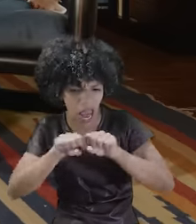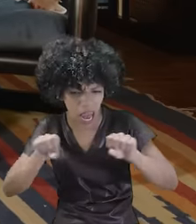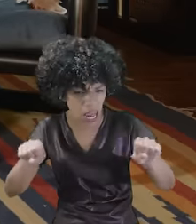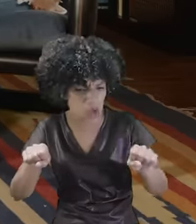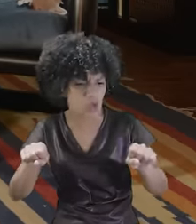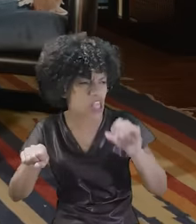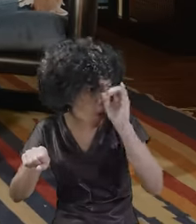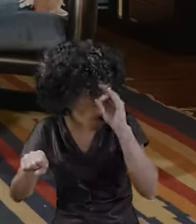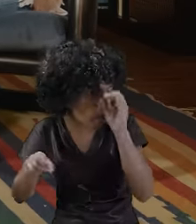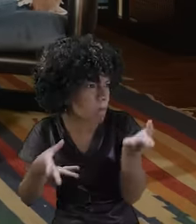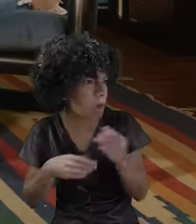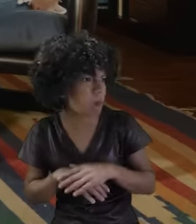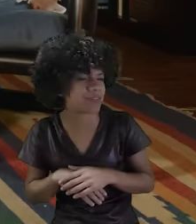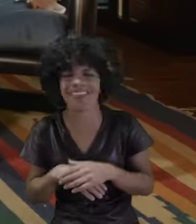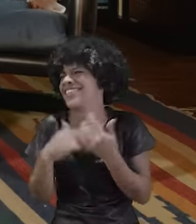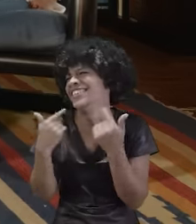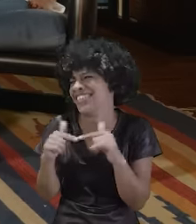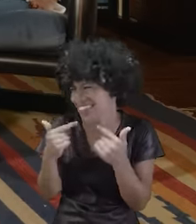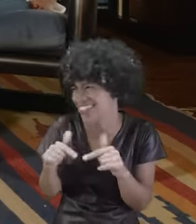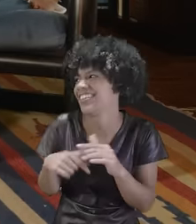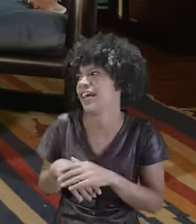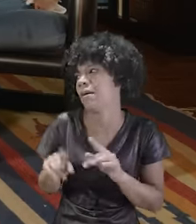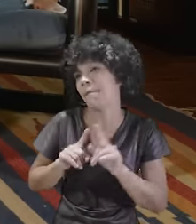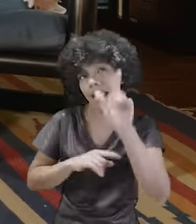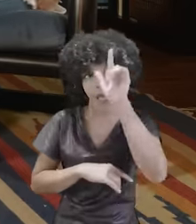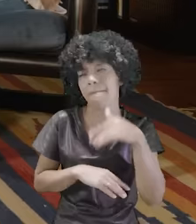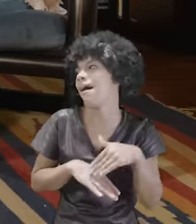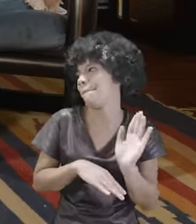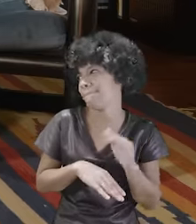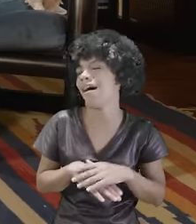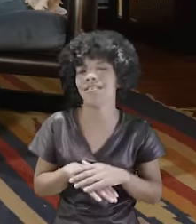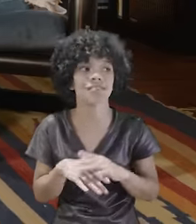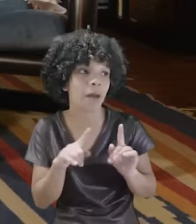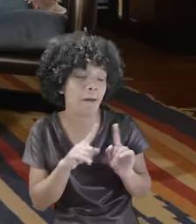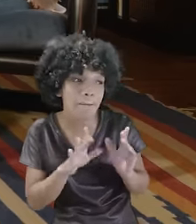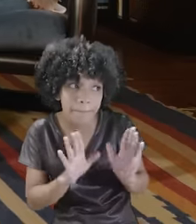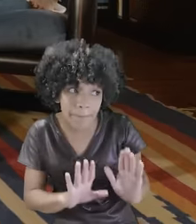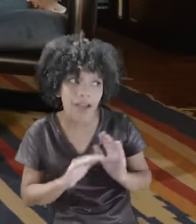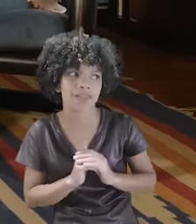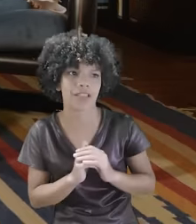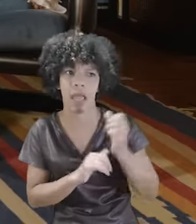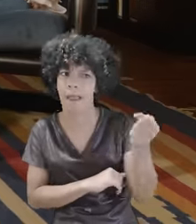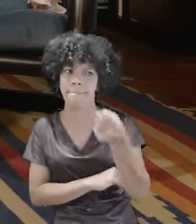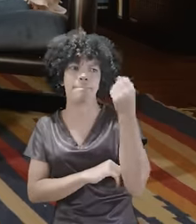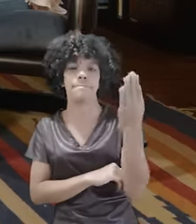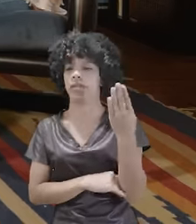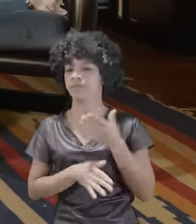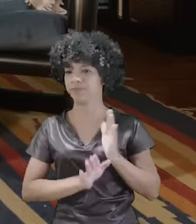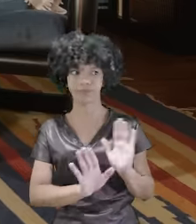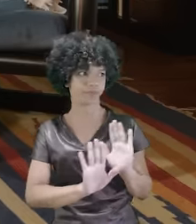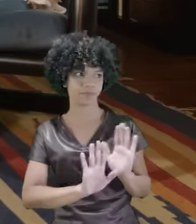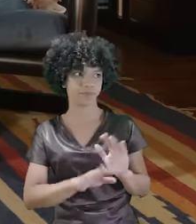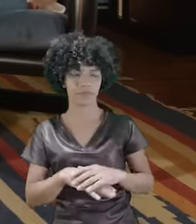porco para você ir para Alemanha que come mais mas onde tem agora bebida e não